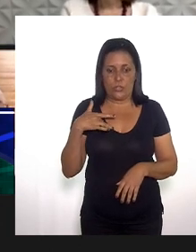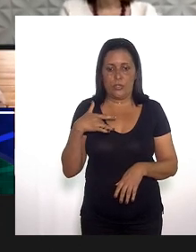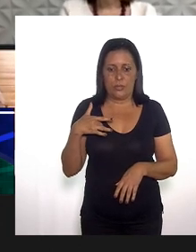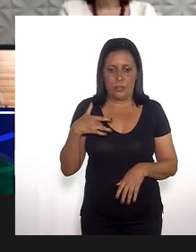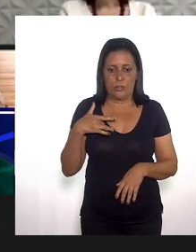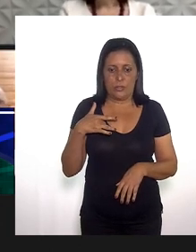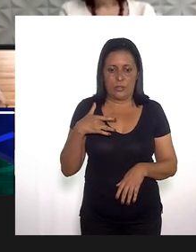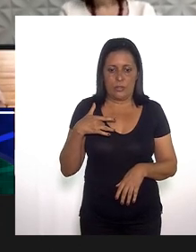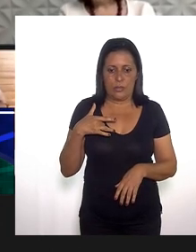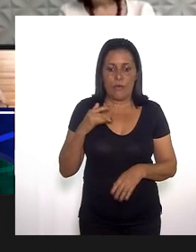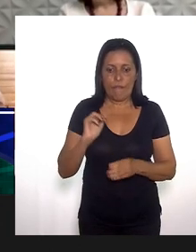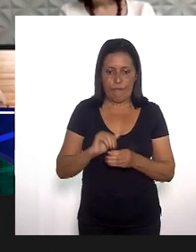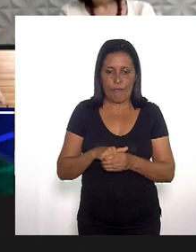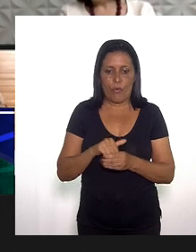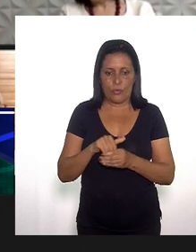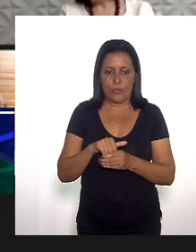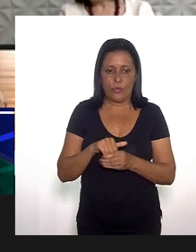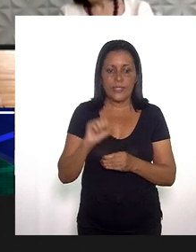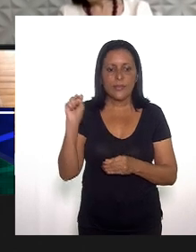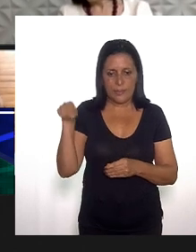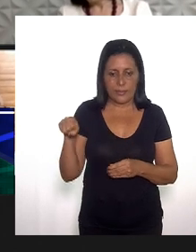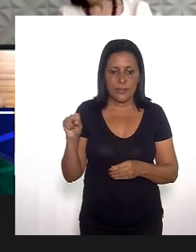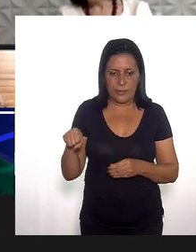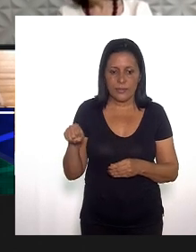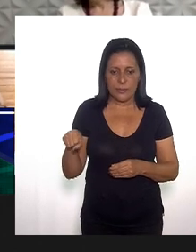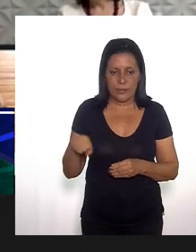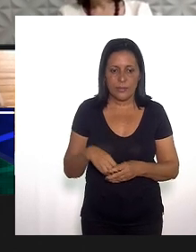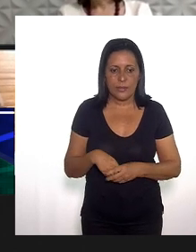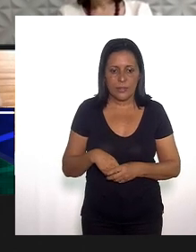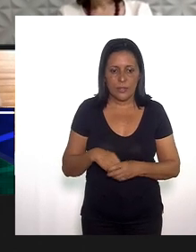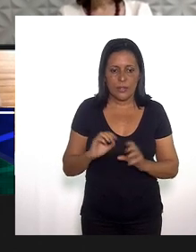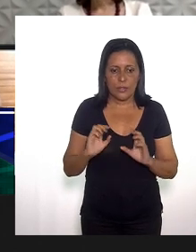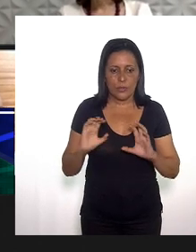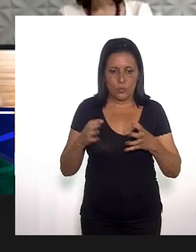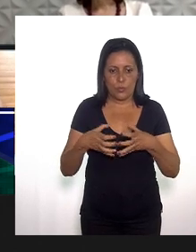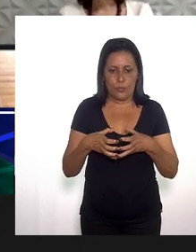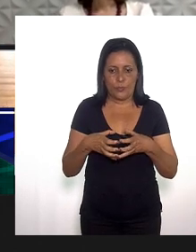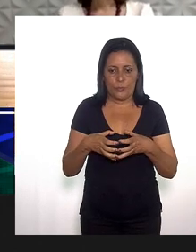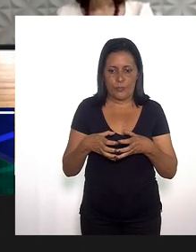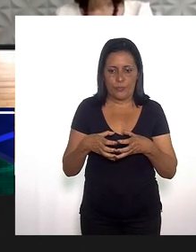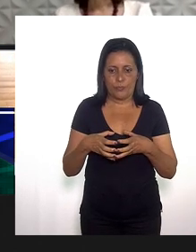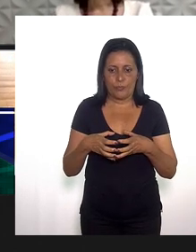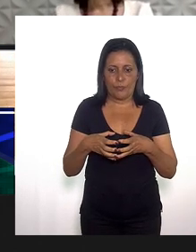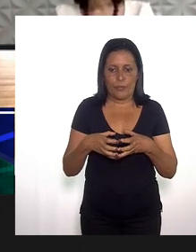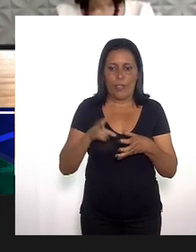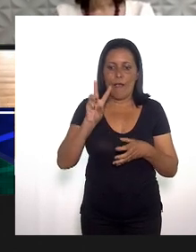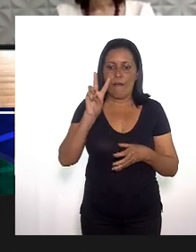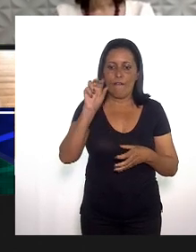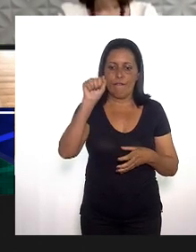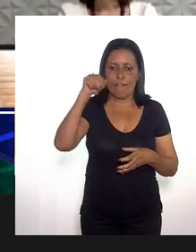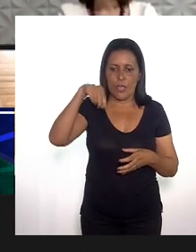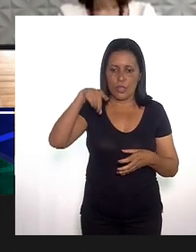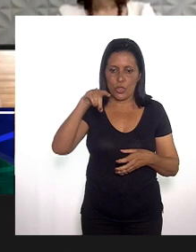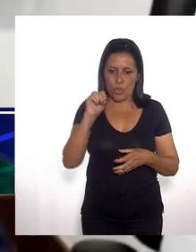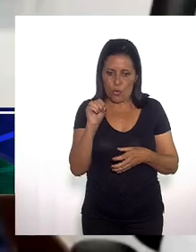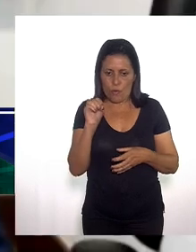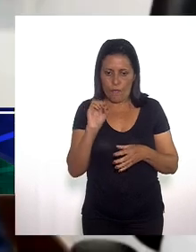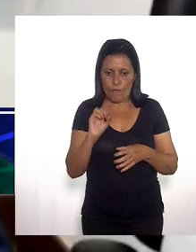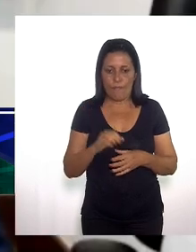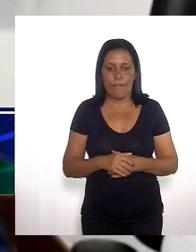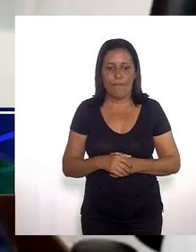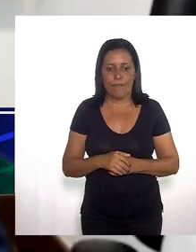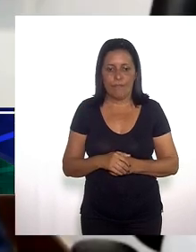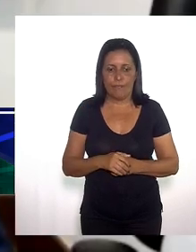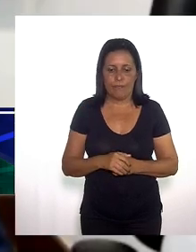Deputado Valdeci da Saúde votou sim no grupo. Deputado Vandro Família.